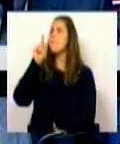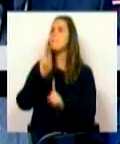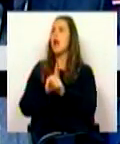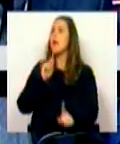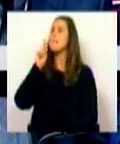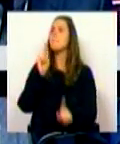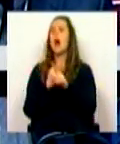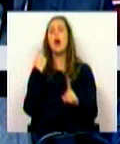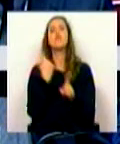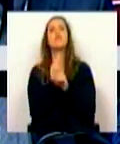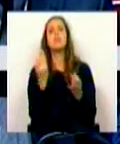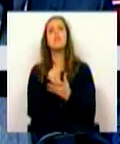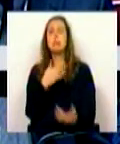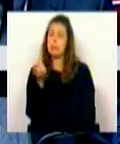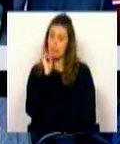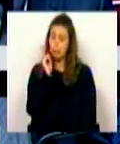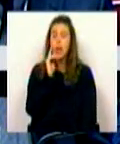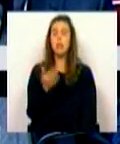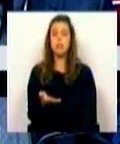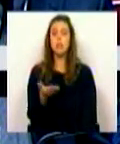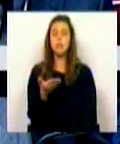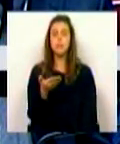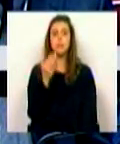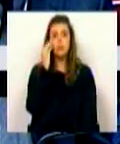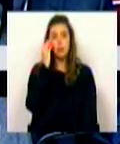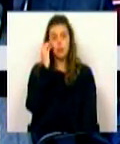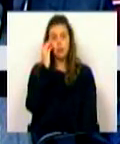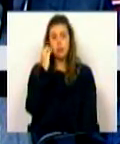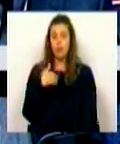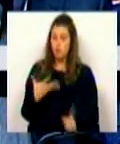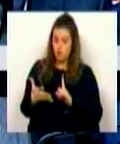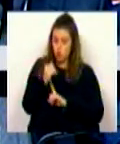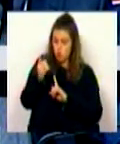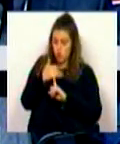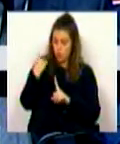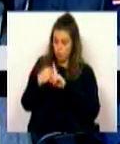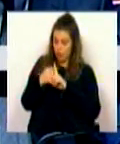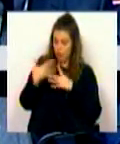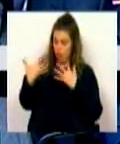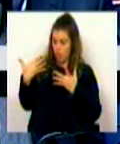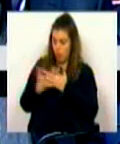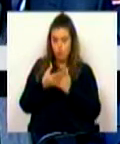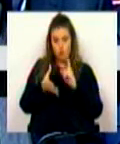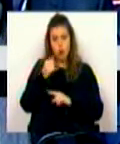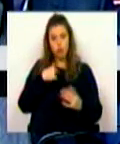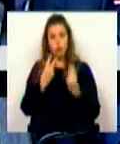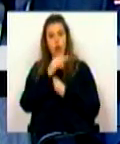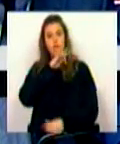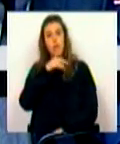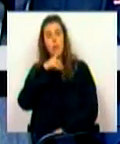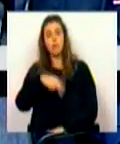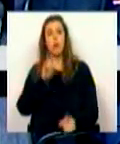sistematicamente aquilo que é absolutamente essencial, que é o grande ganho que temos obtido para as famílias portuguesas